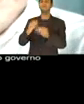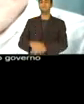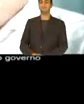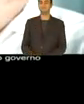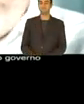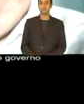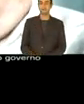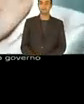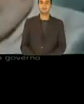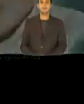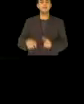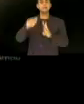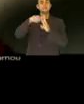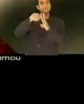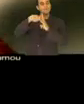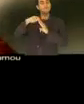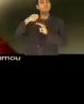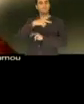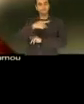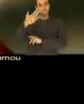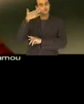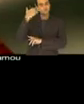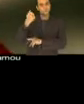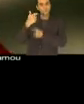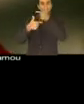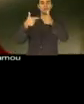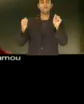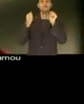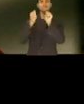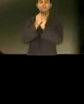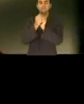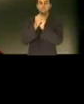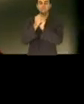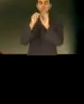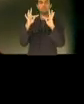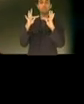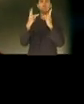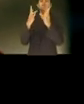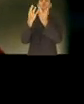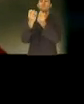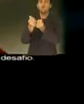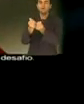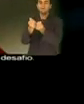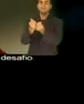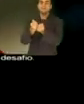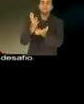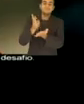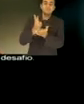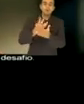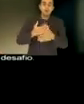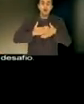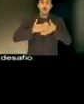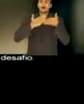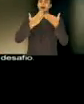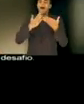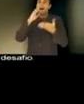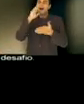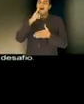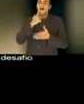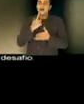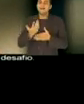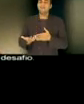me ajudou muito no governo. As 3 vezes que o presidente me chamou para trabalhar com ele, todas foram